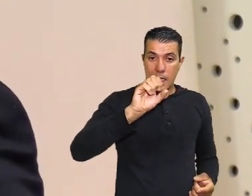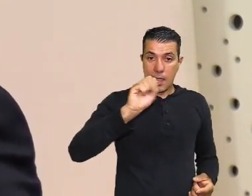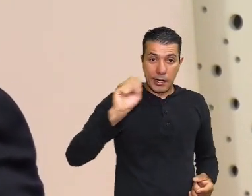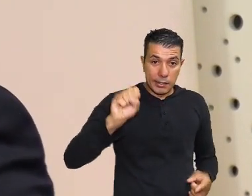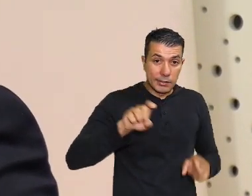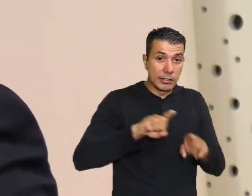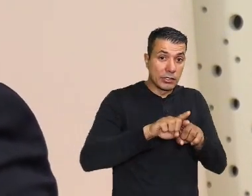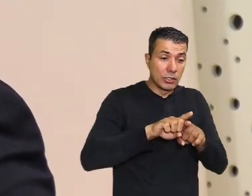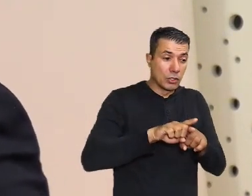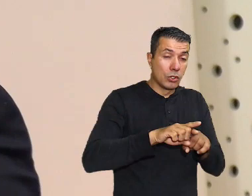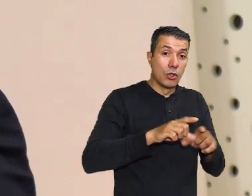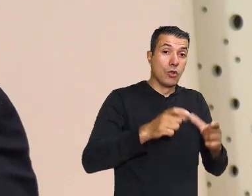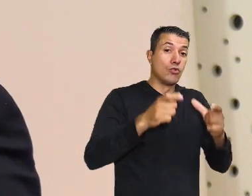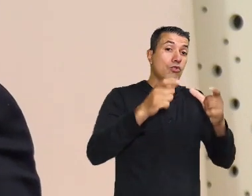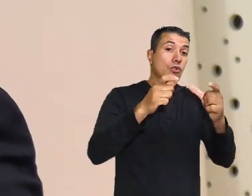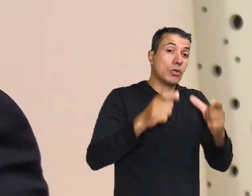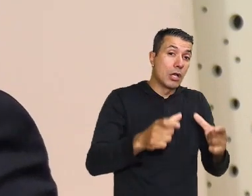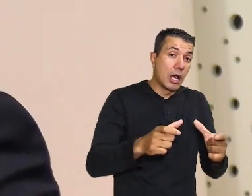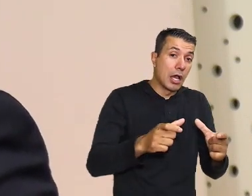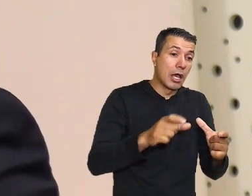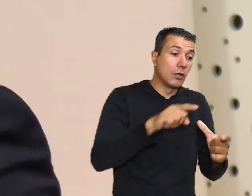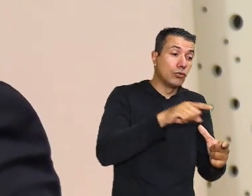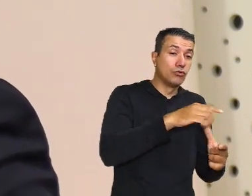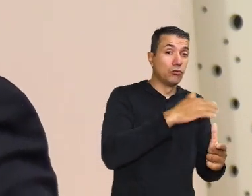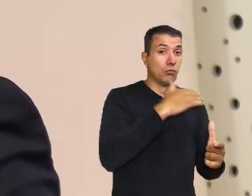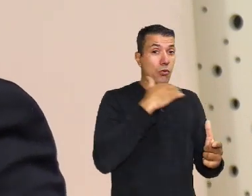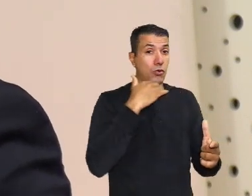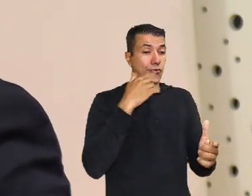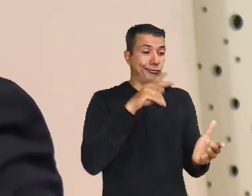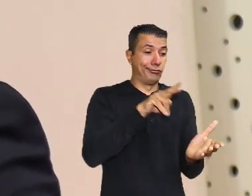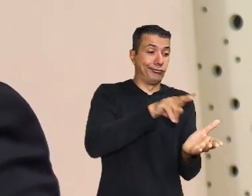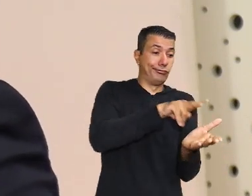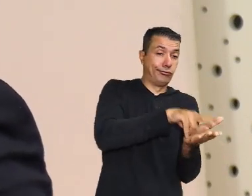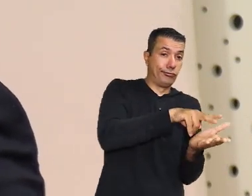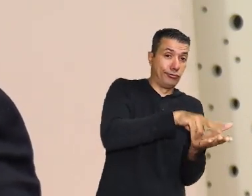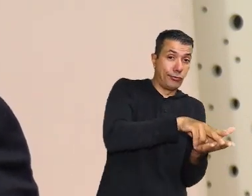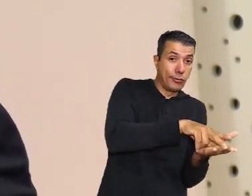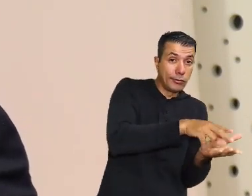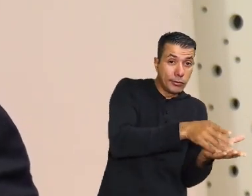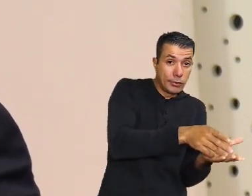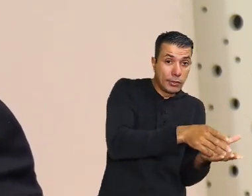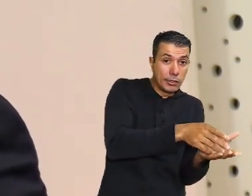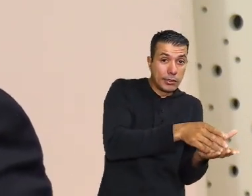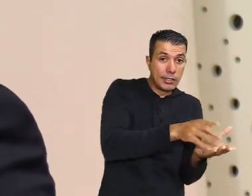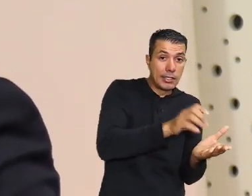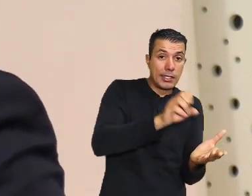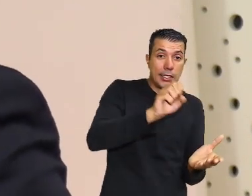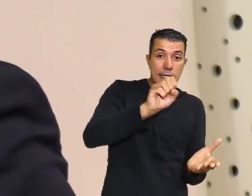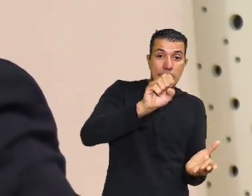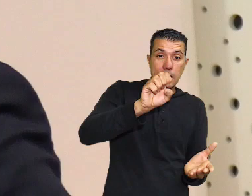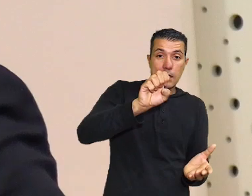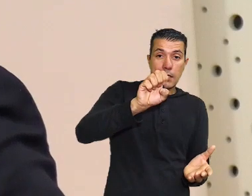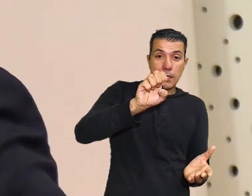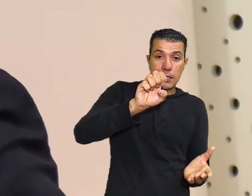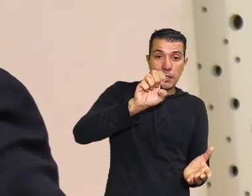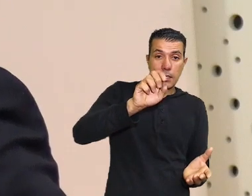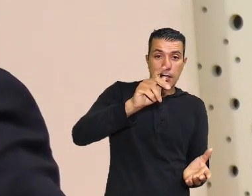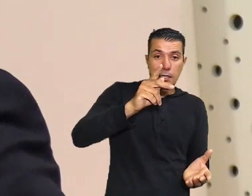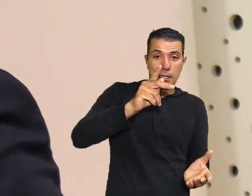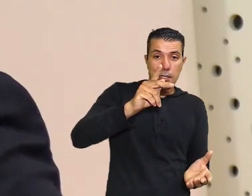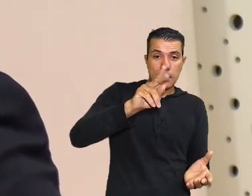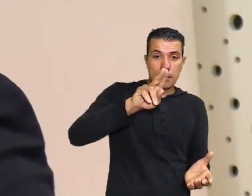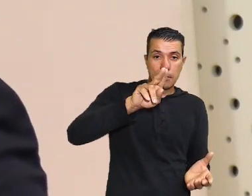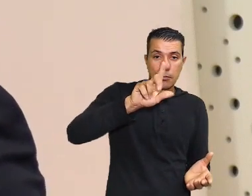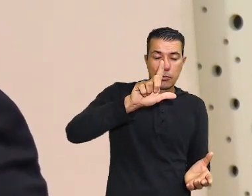os mortos dormem, dormitório dos mortos, que nada mais seria do que sepultura. Então Jesus, ao dizer assim, ó,